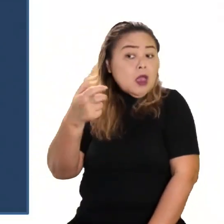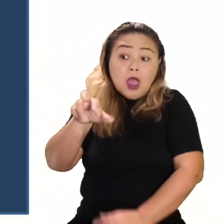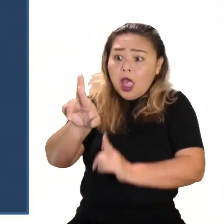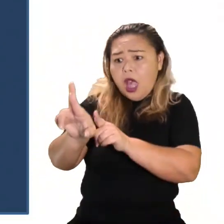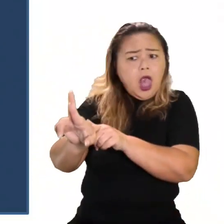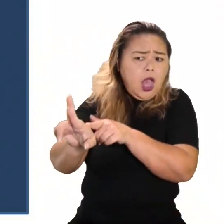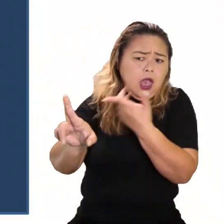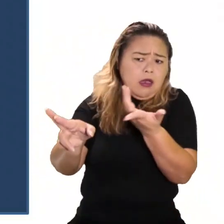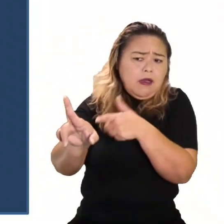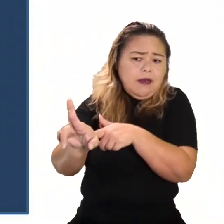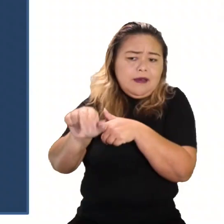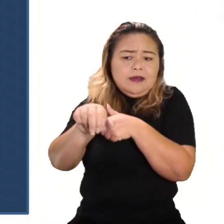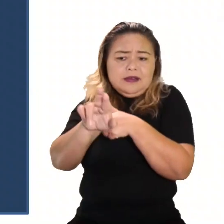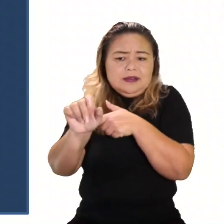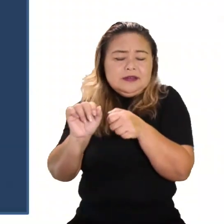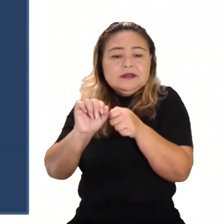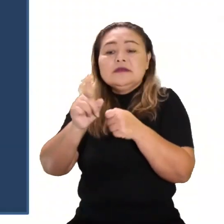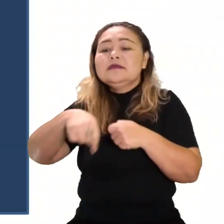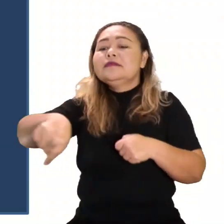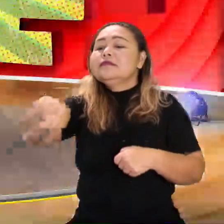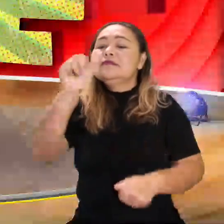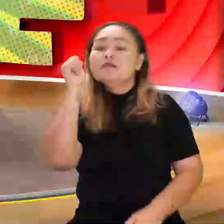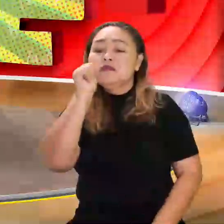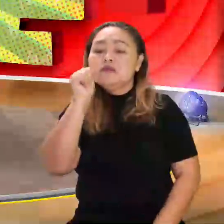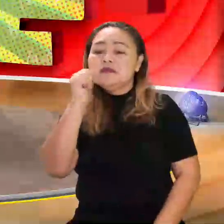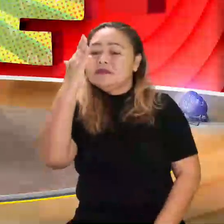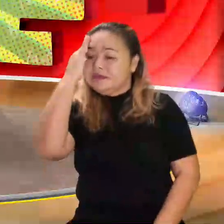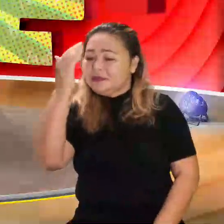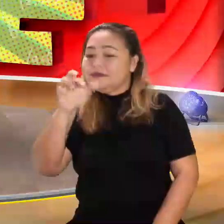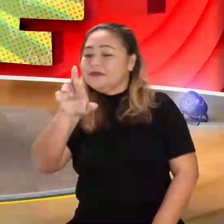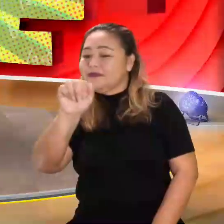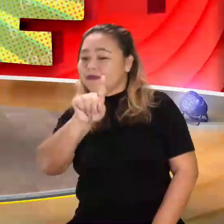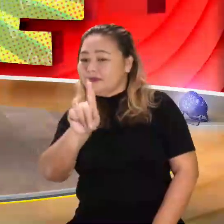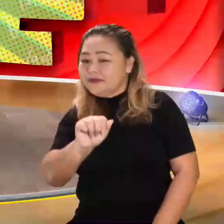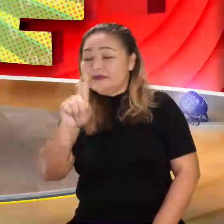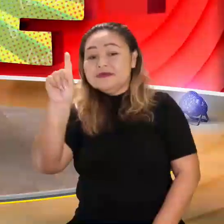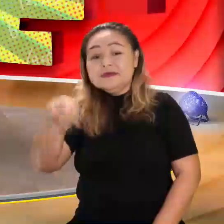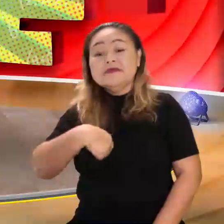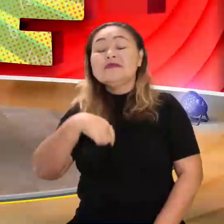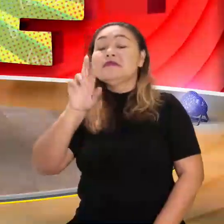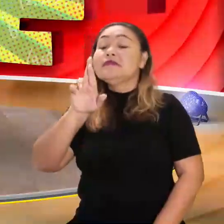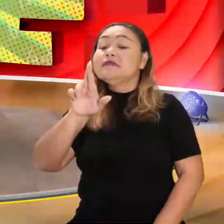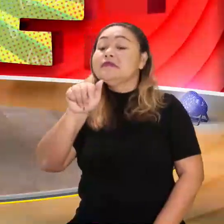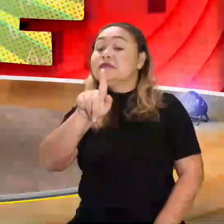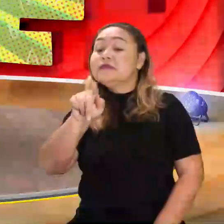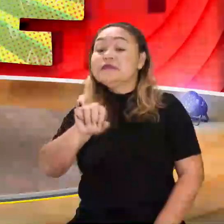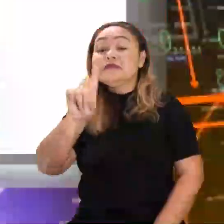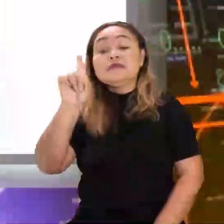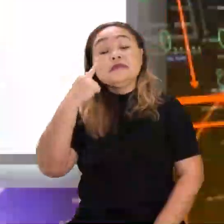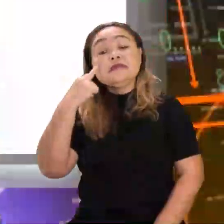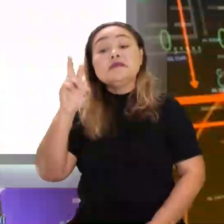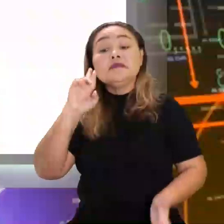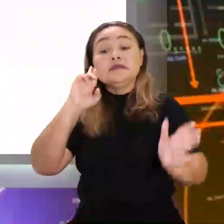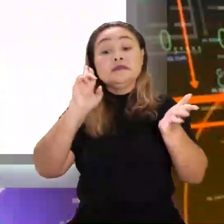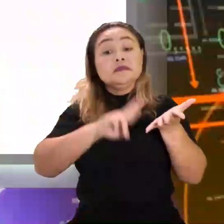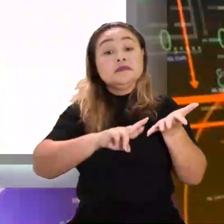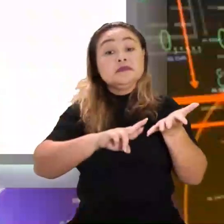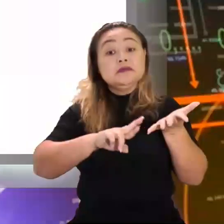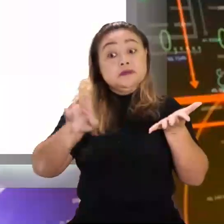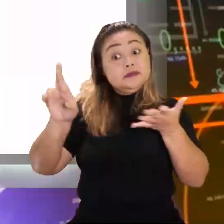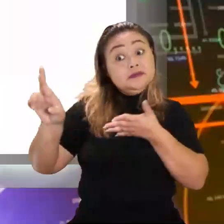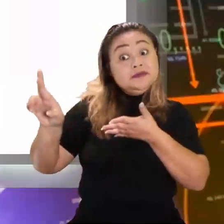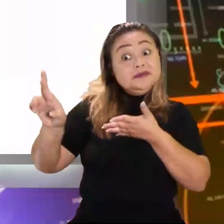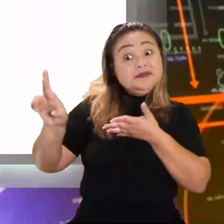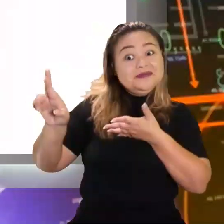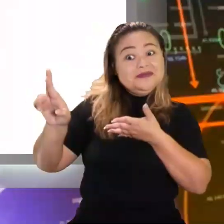razão. Razão. Para a mulherada que entende de razão, então com certeza a razão é... Vamos lá dar a resposta junto. R.